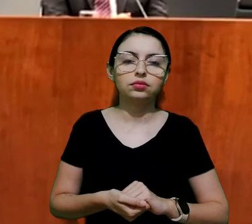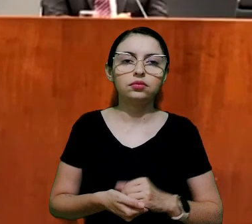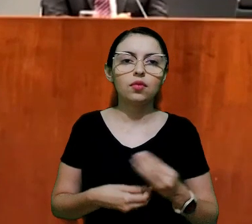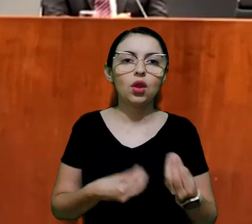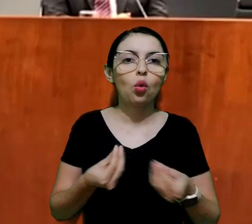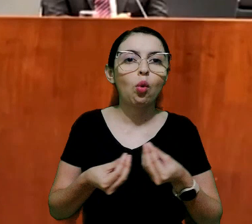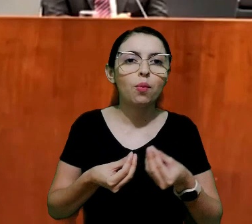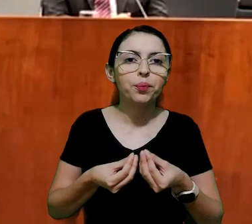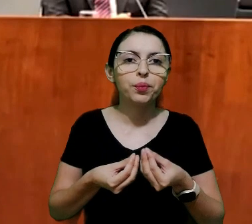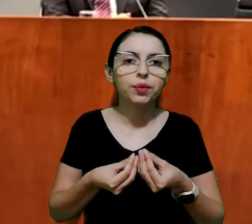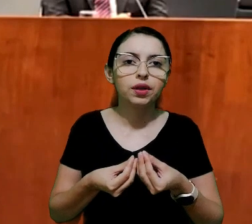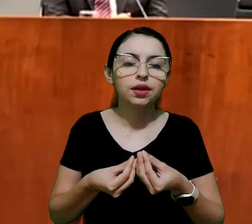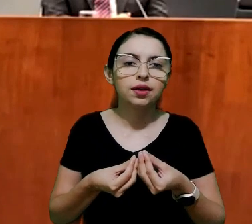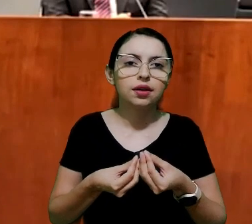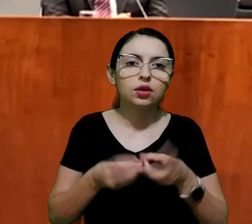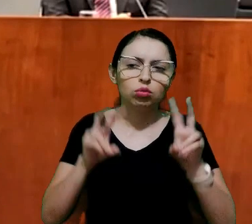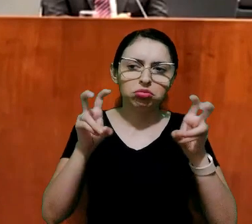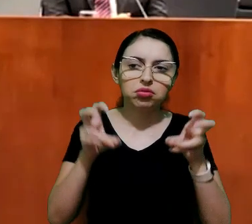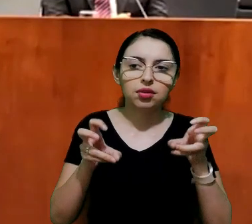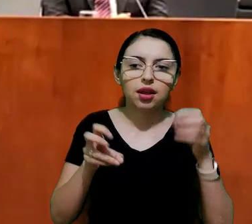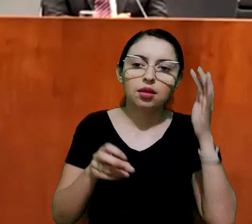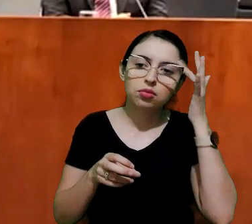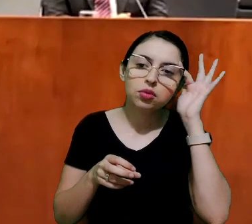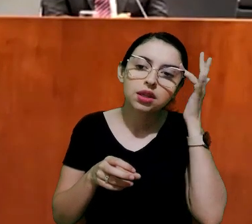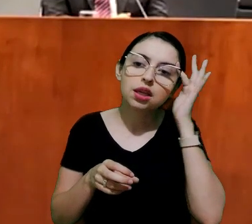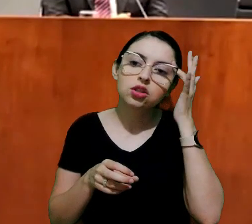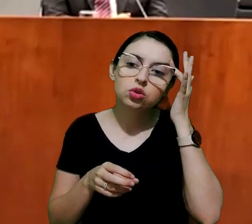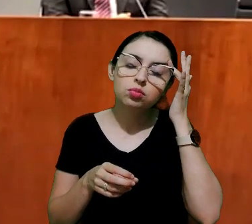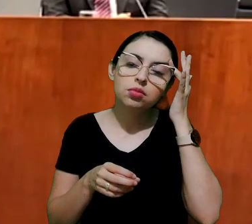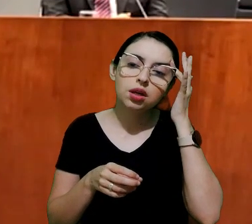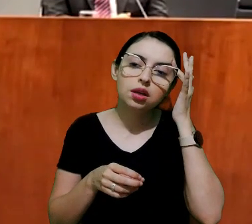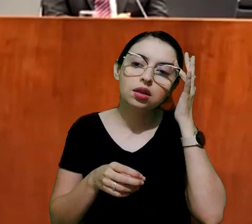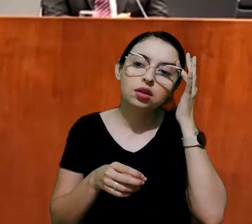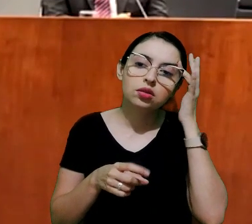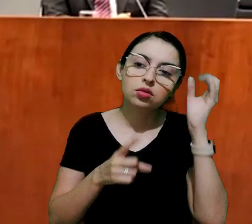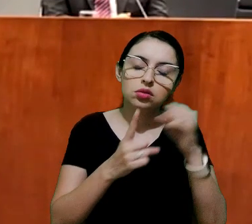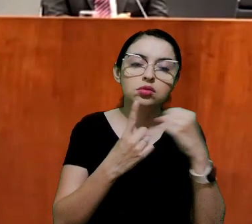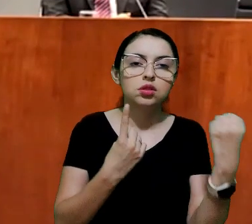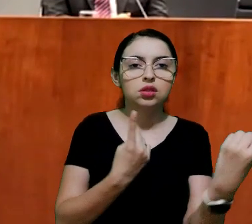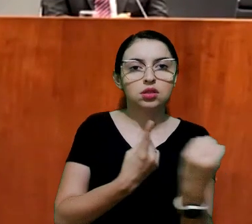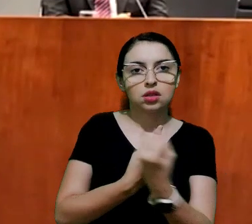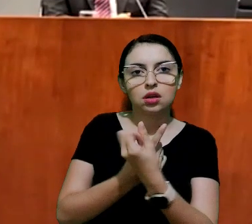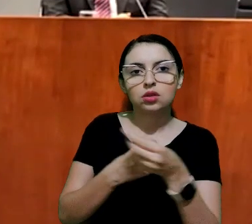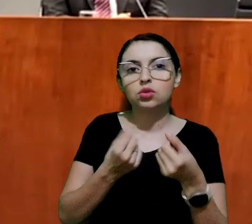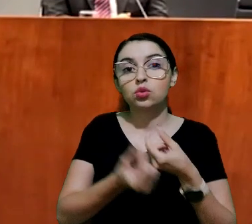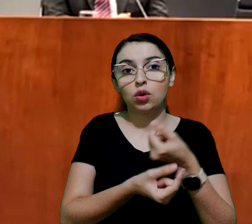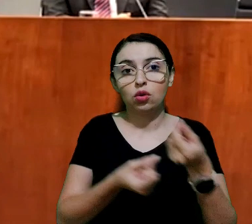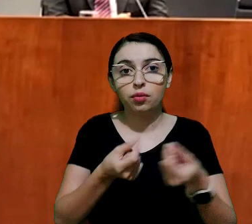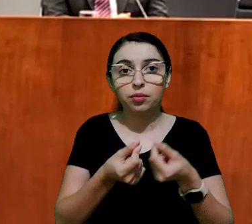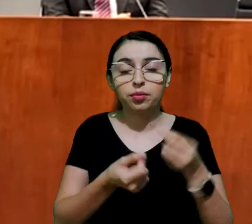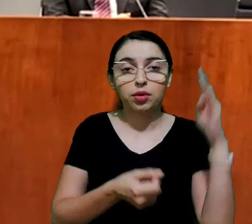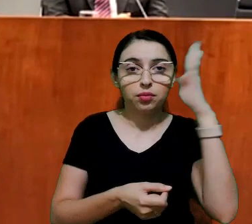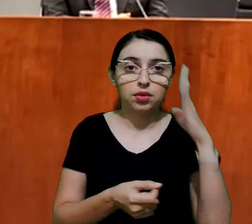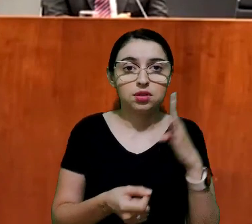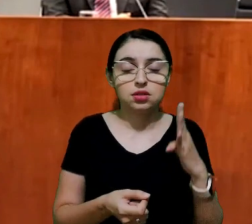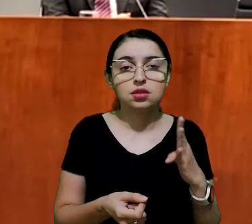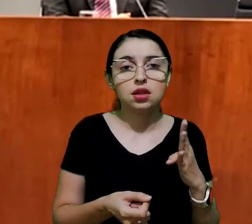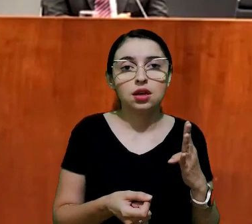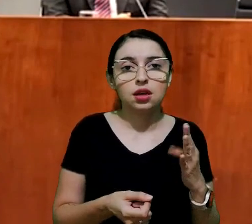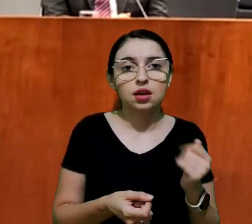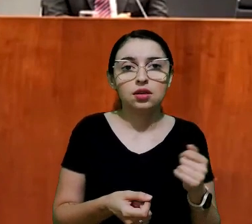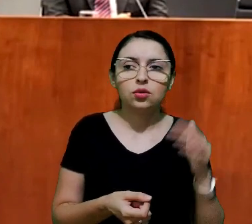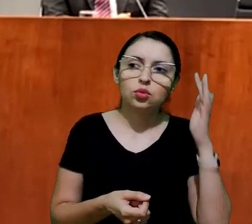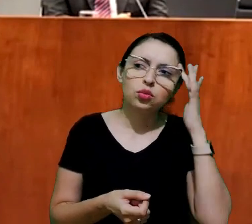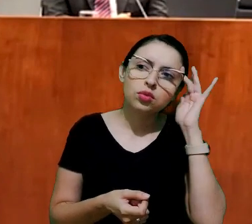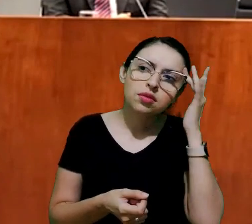a análise do que está se passando no meio socioeconômico brasileiro, na experiência